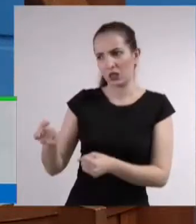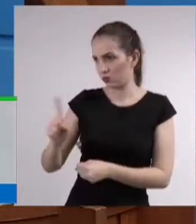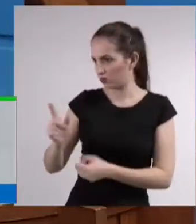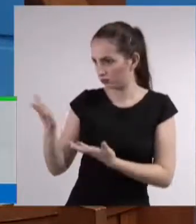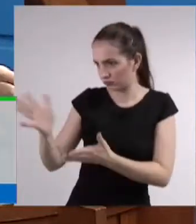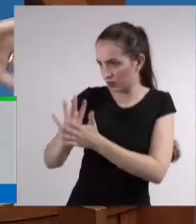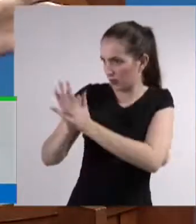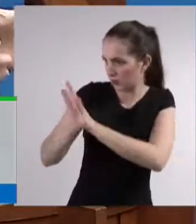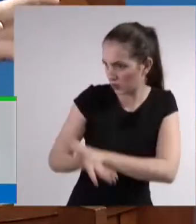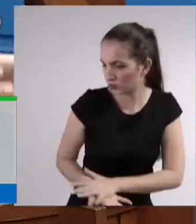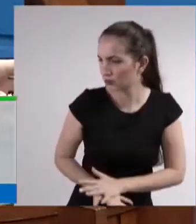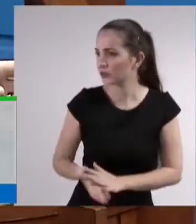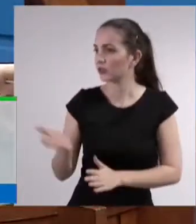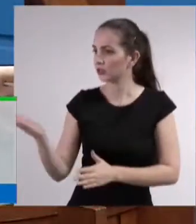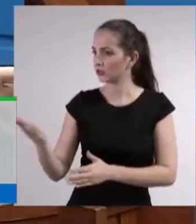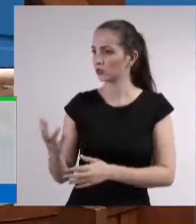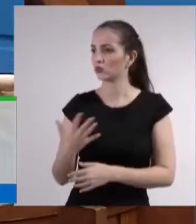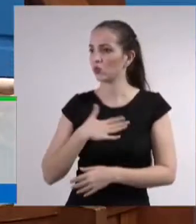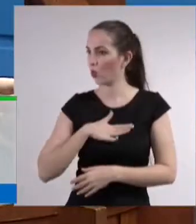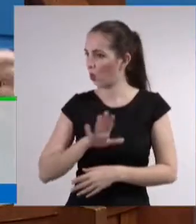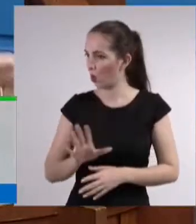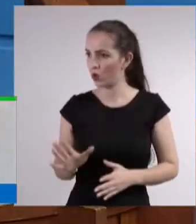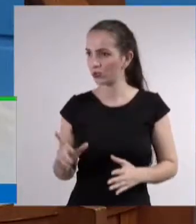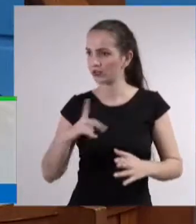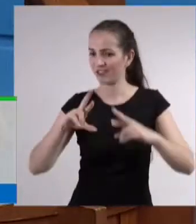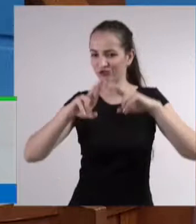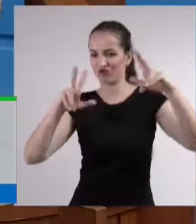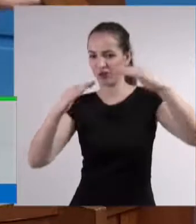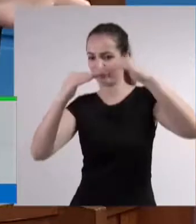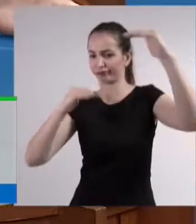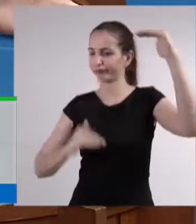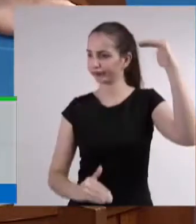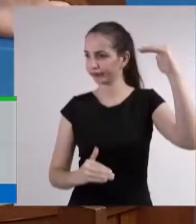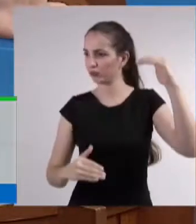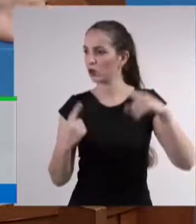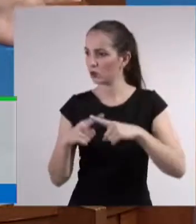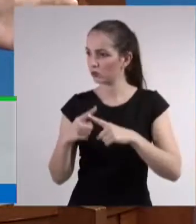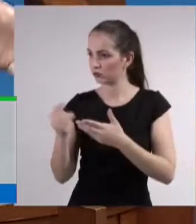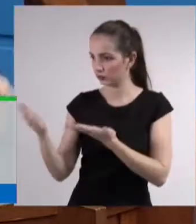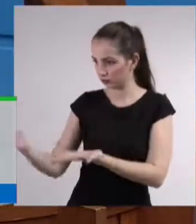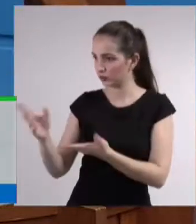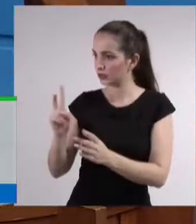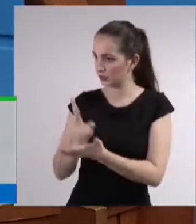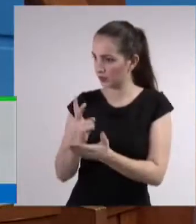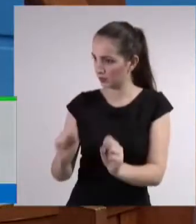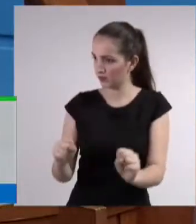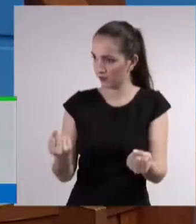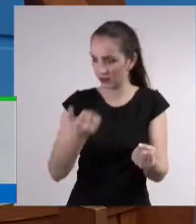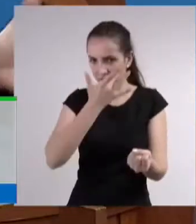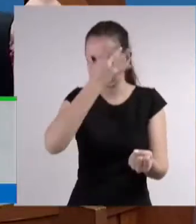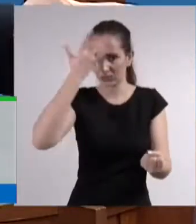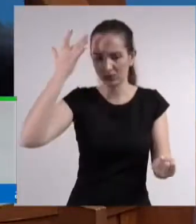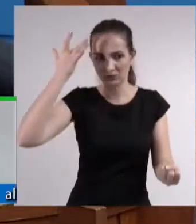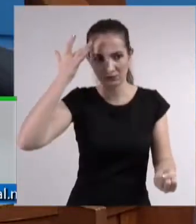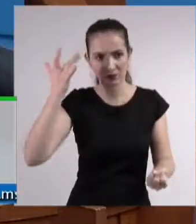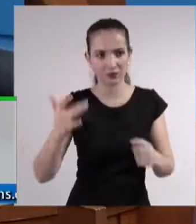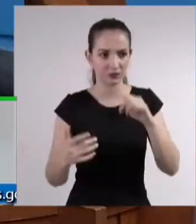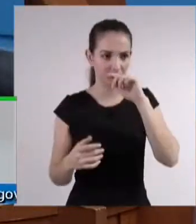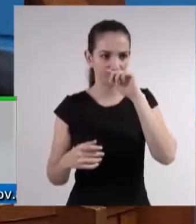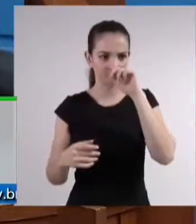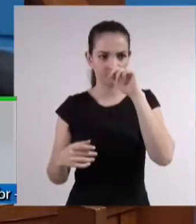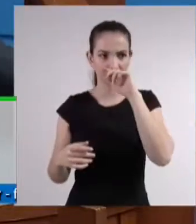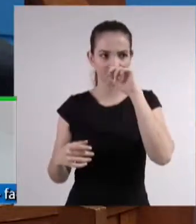contra distinção de classes em prol daqueles que mais têm, prejudicando os que nada